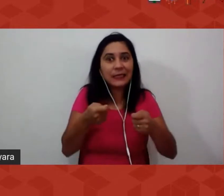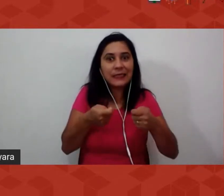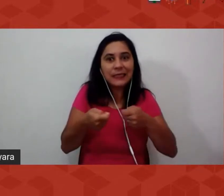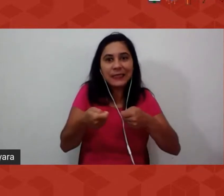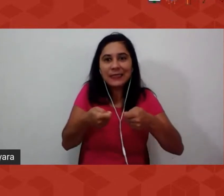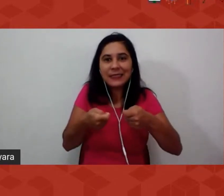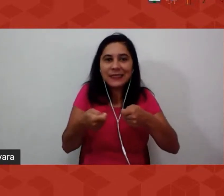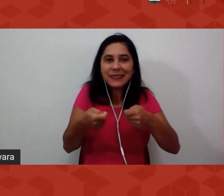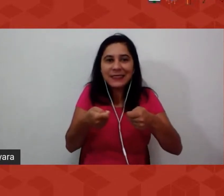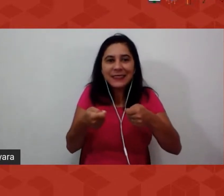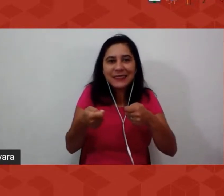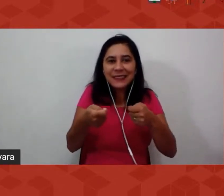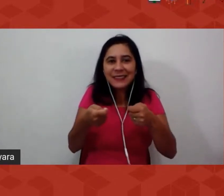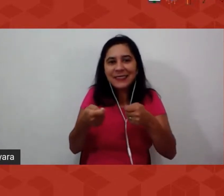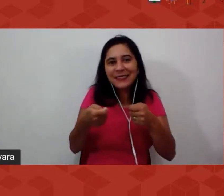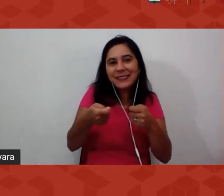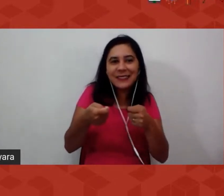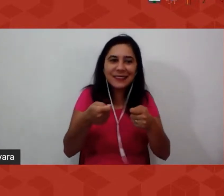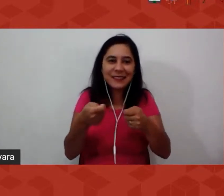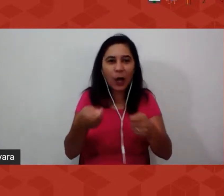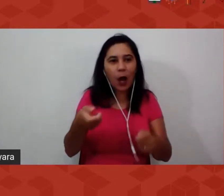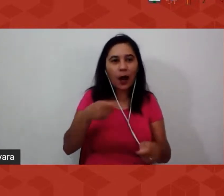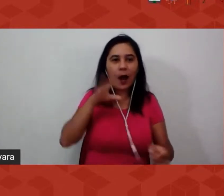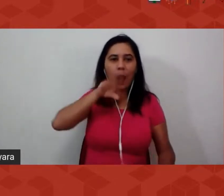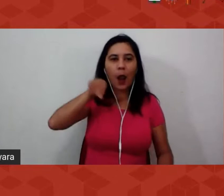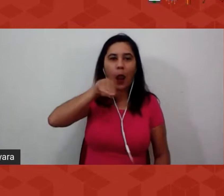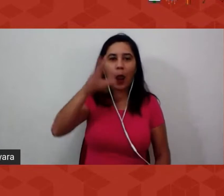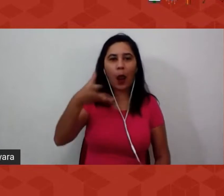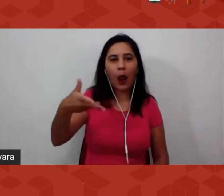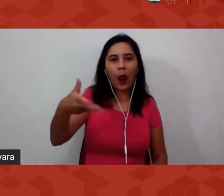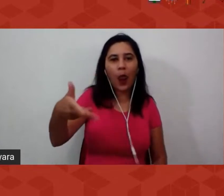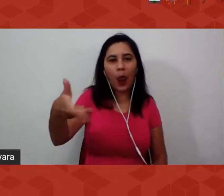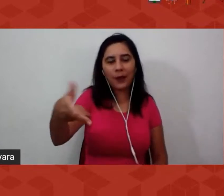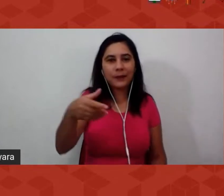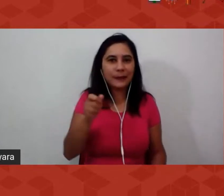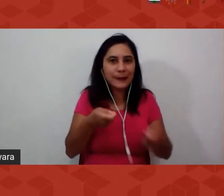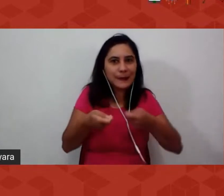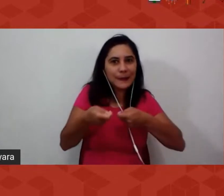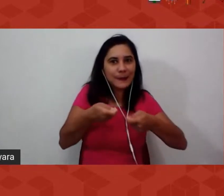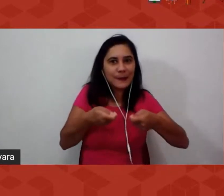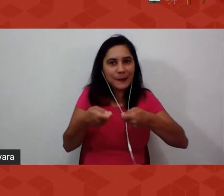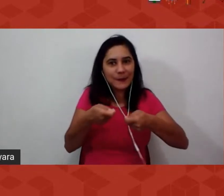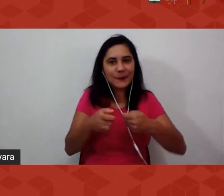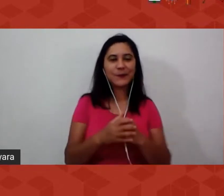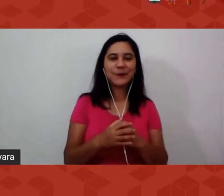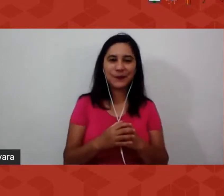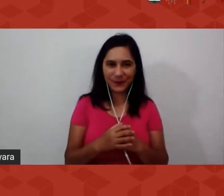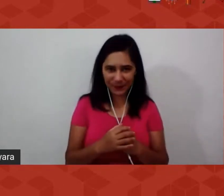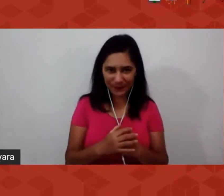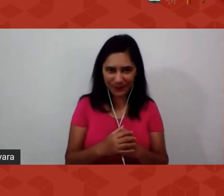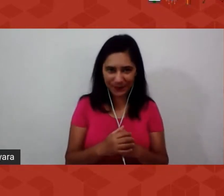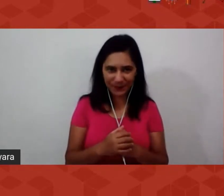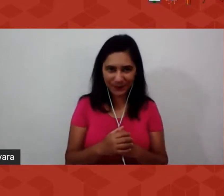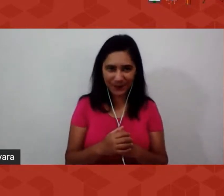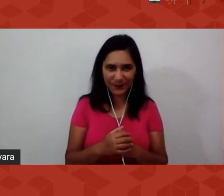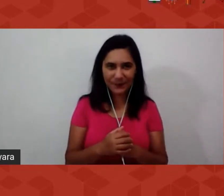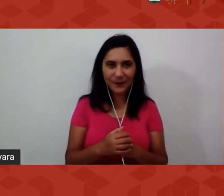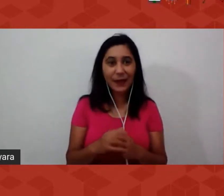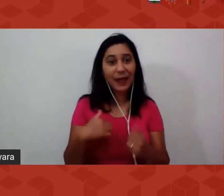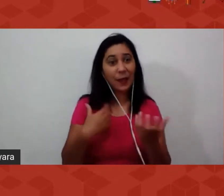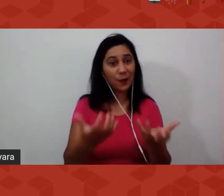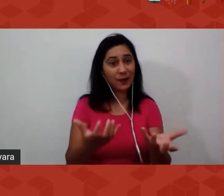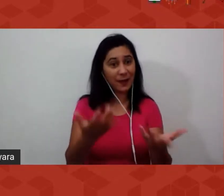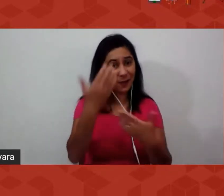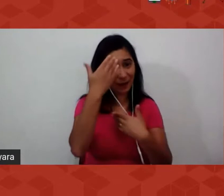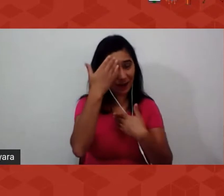pouquinho a rapidez na minha fala. Bom, pessoal, gostaria de